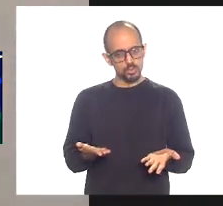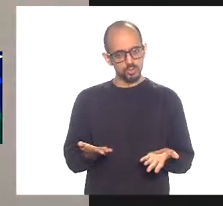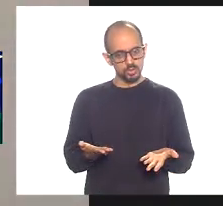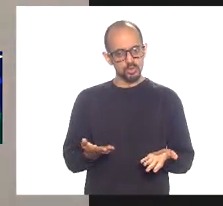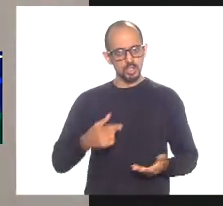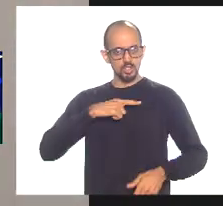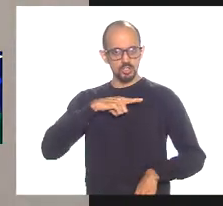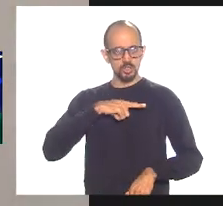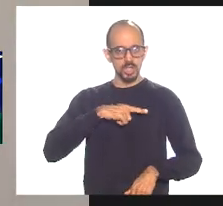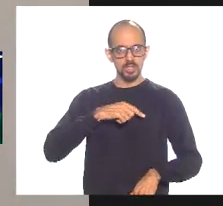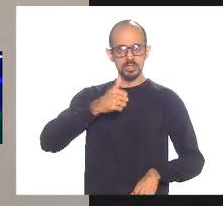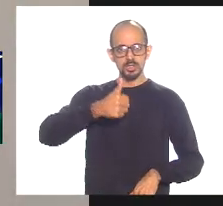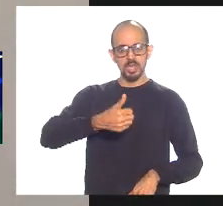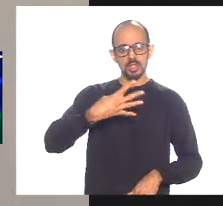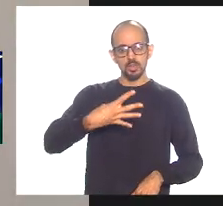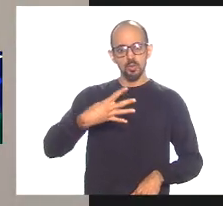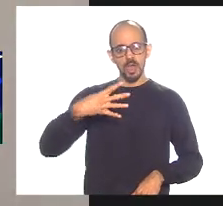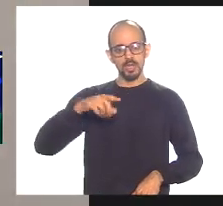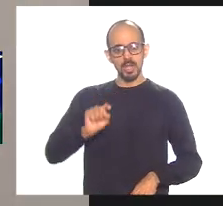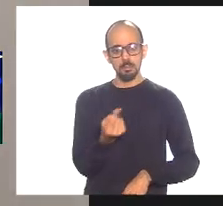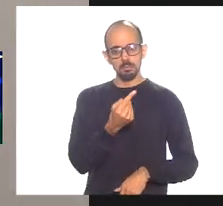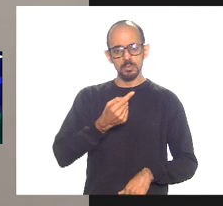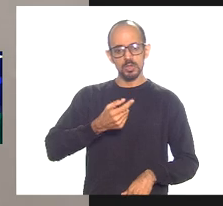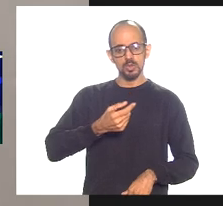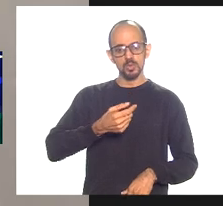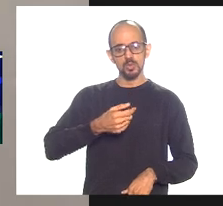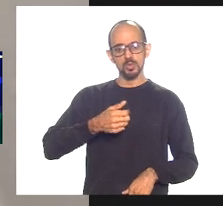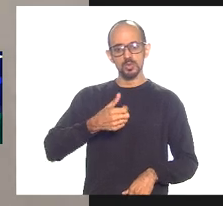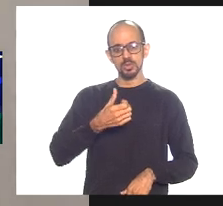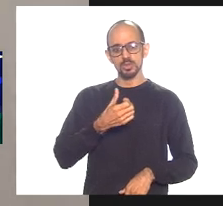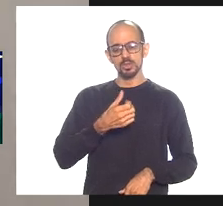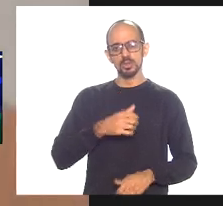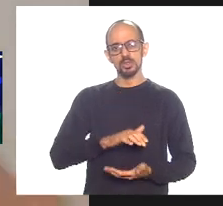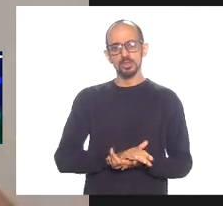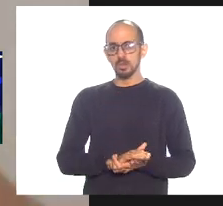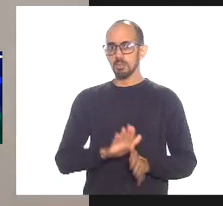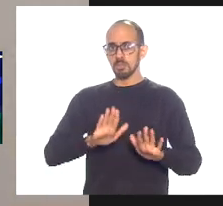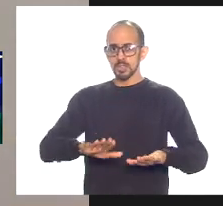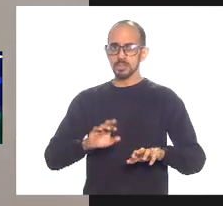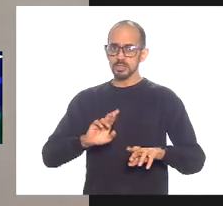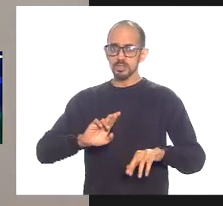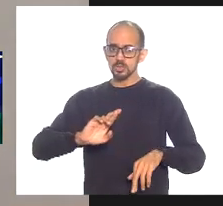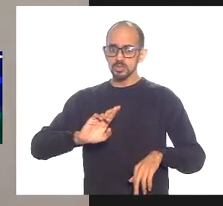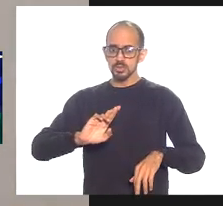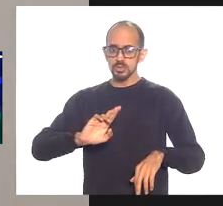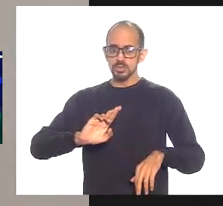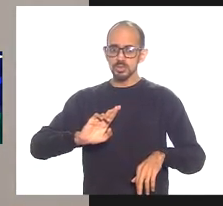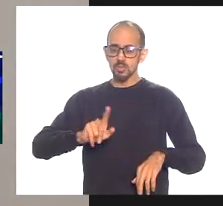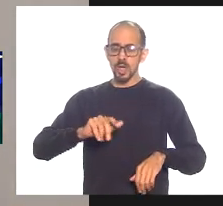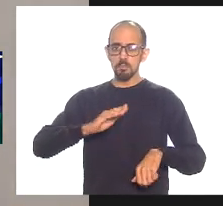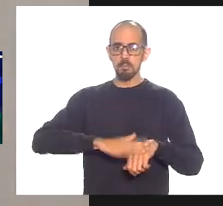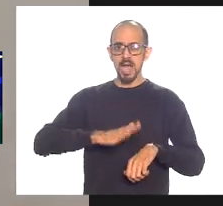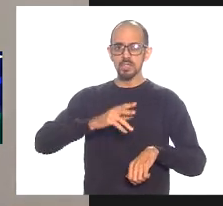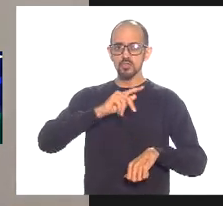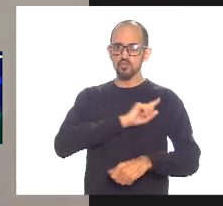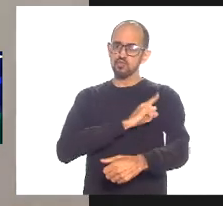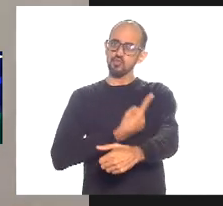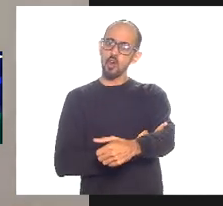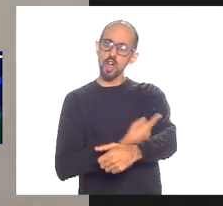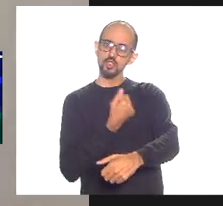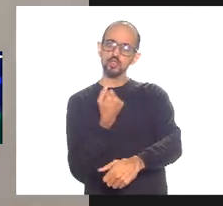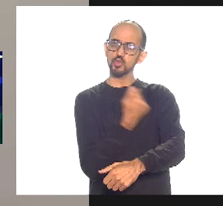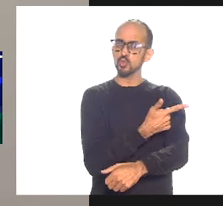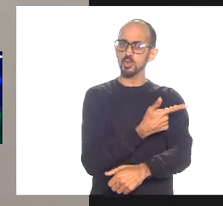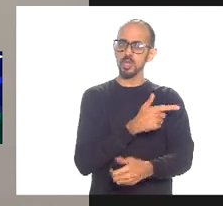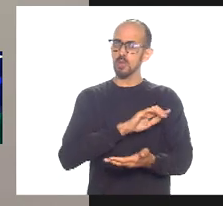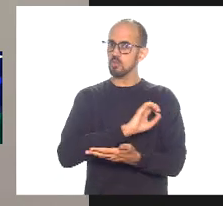140 1666 vamos agora também não me faz mais forte né poderoso que ninguém todo mundo aqui